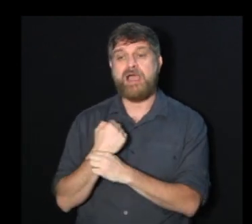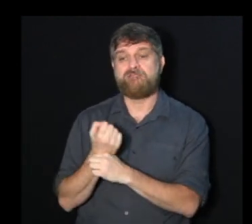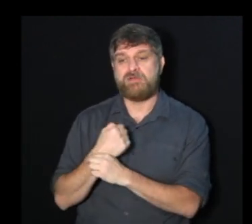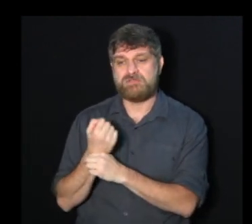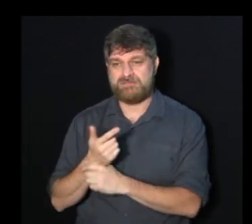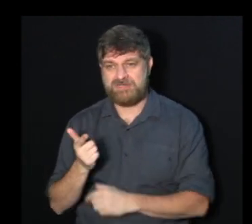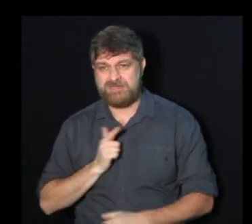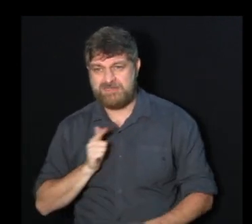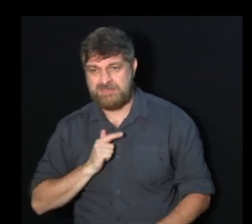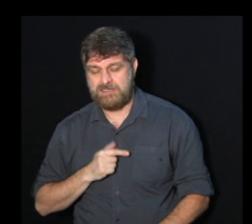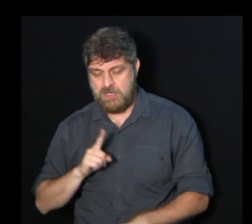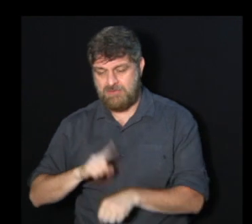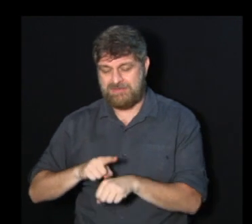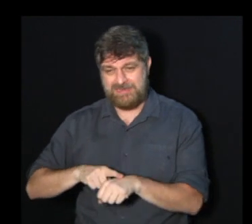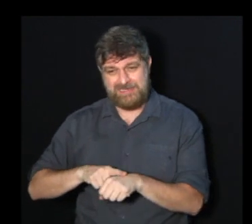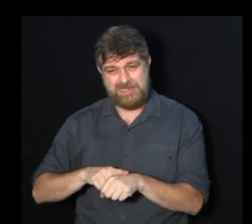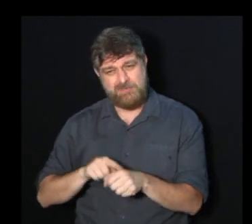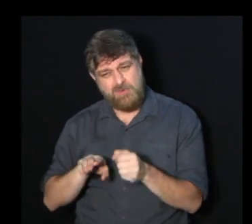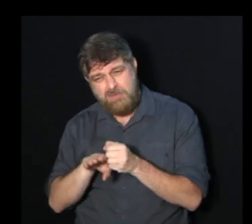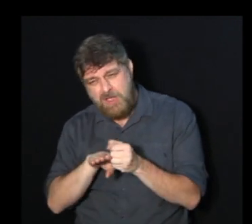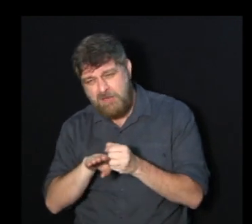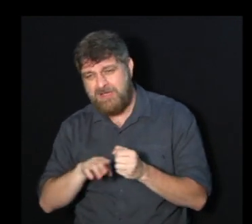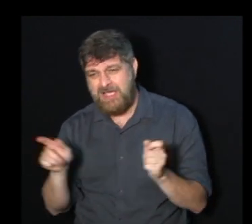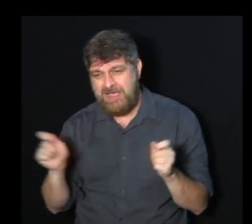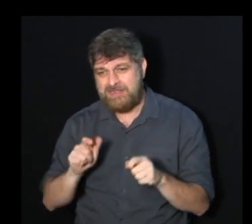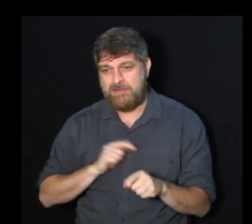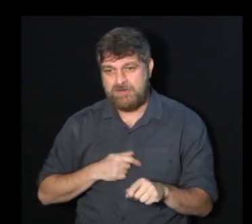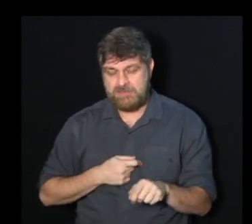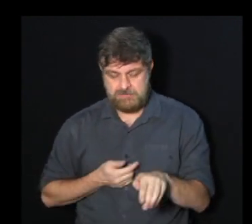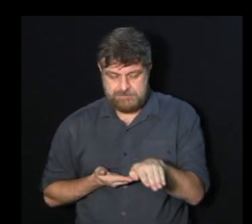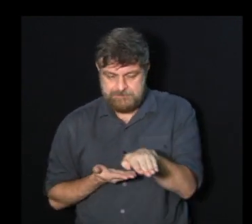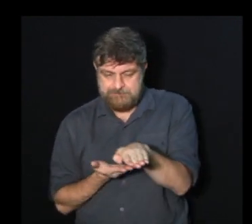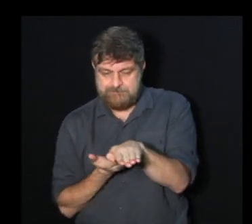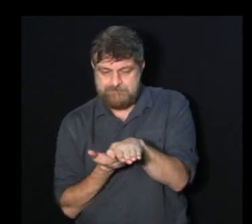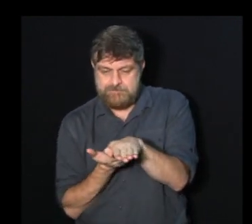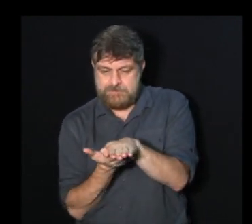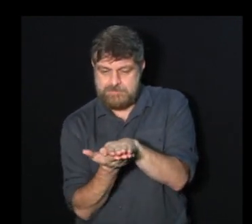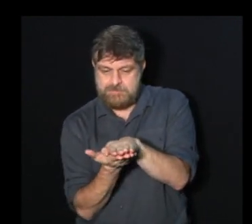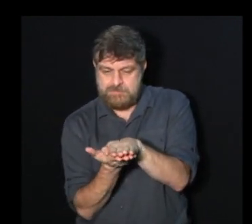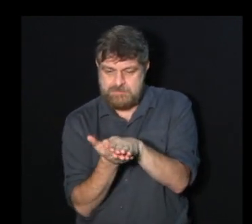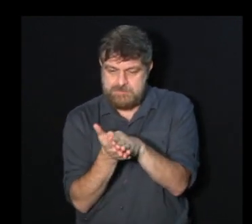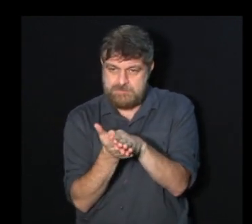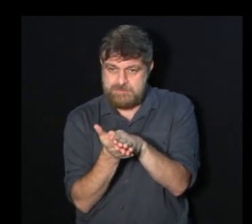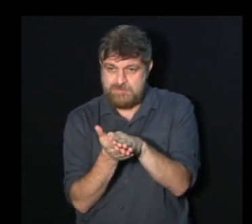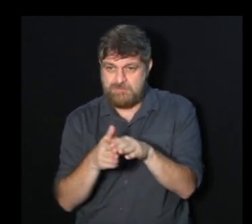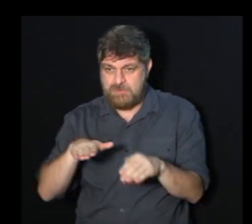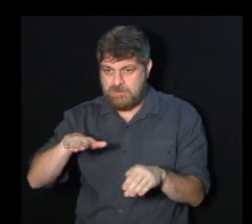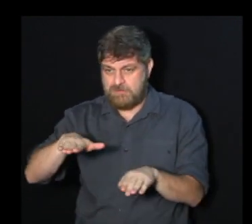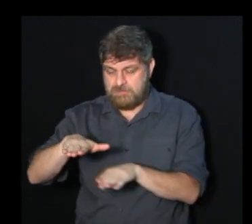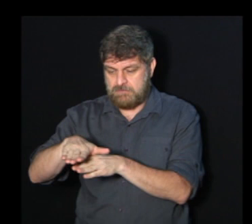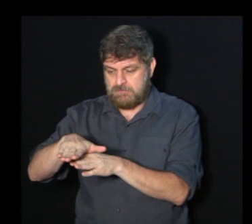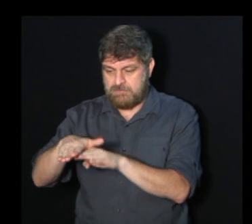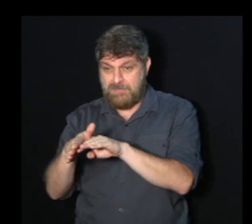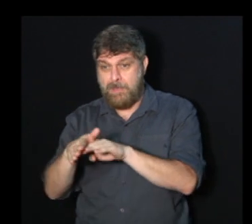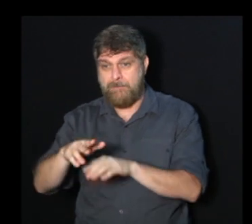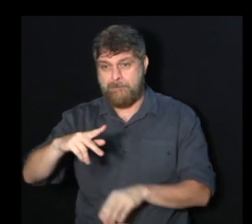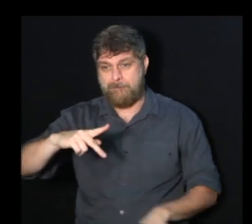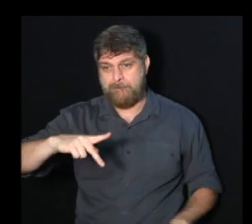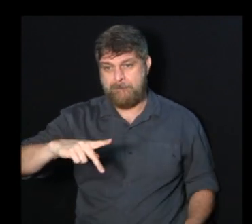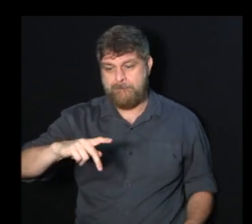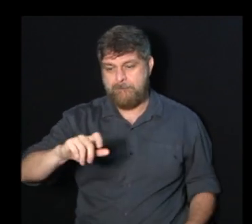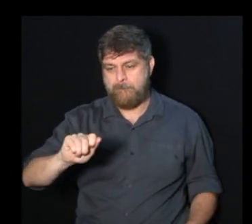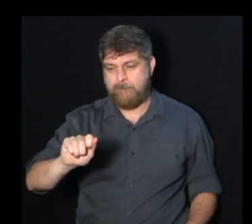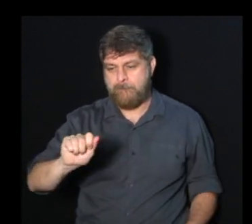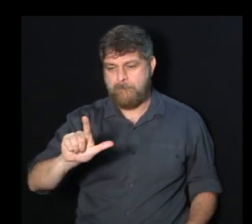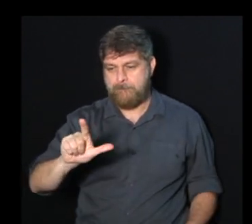a curto, médio prazo, a gente consegue trabalhar com palmilhas. Então, eu consigo melhorar um pouquinho o vetor de força do joelho através de uma